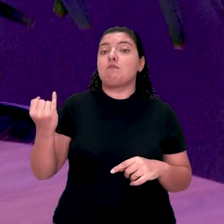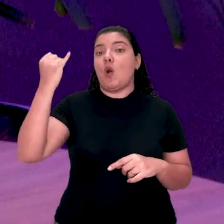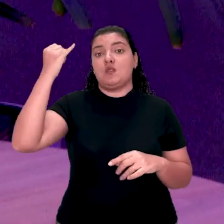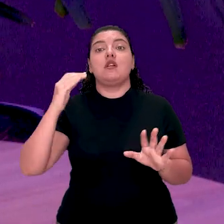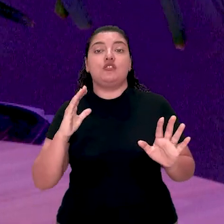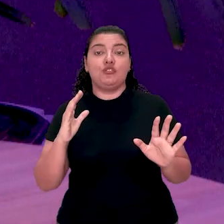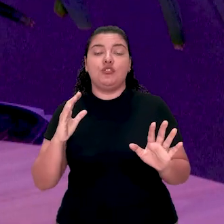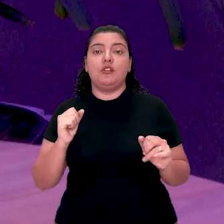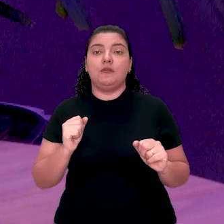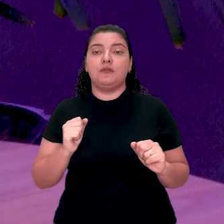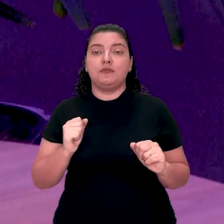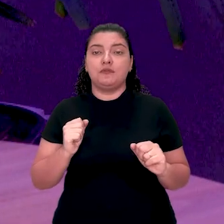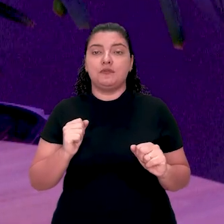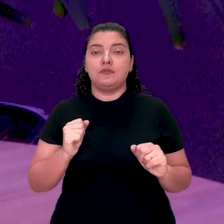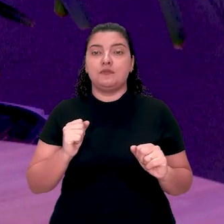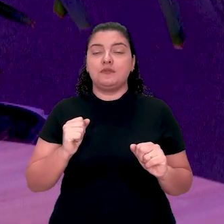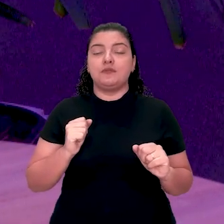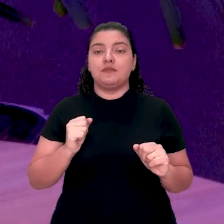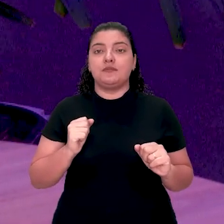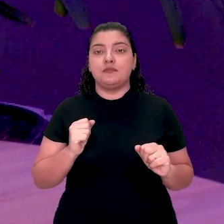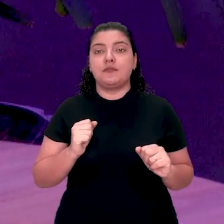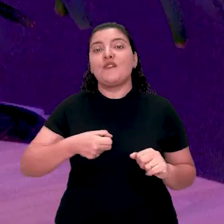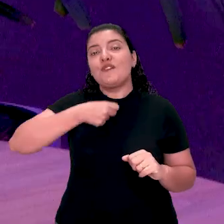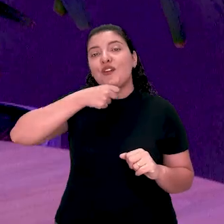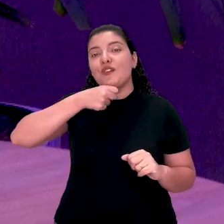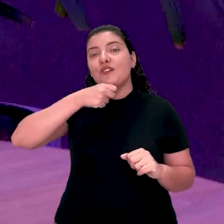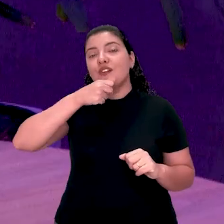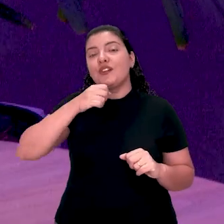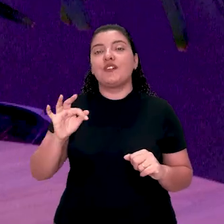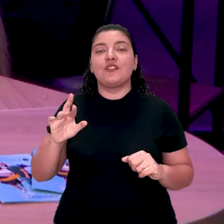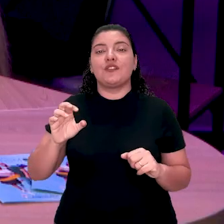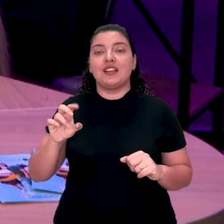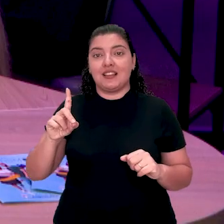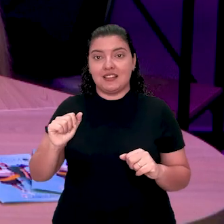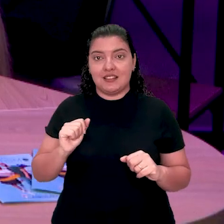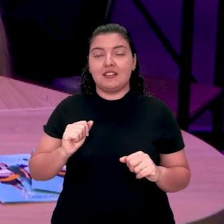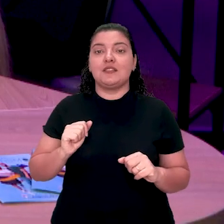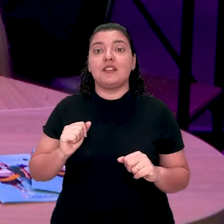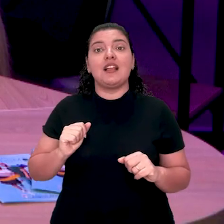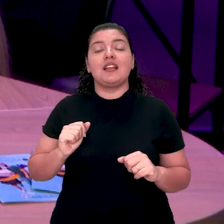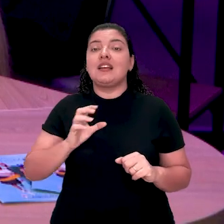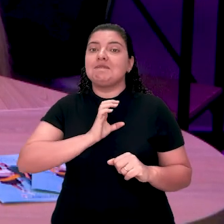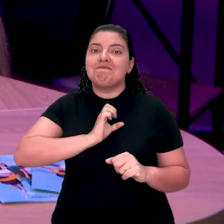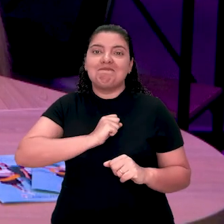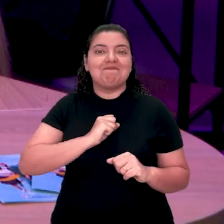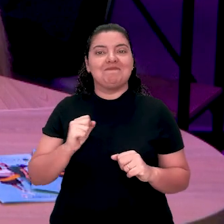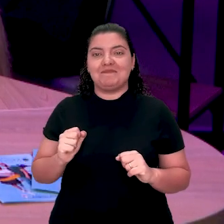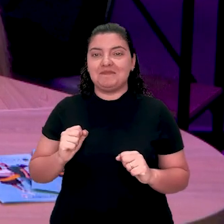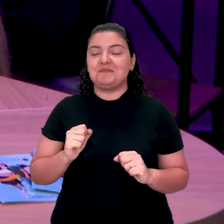Ela me ajudou demais. Adorava merendar. A vovó, né? Vovó Alfreda, né? E a vovó Alfreda era louca por ela.